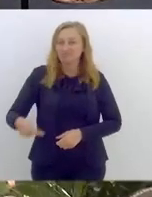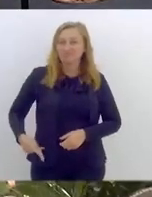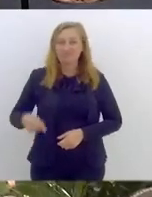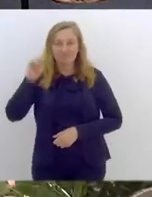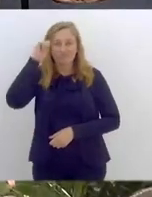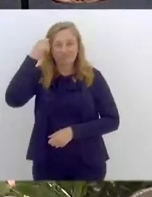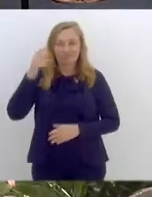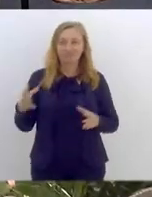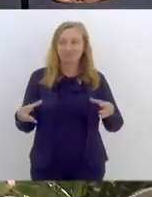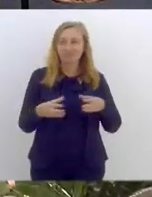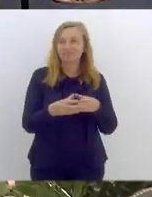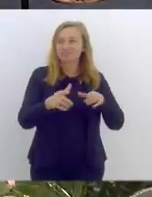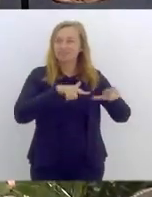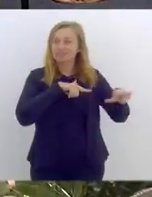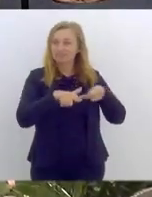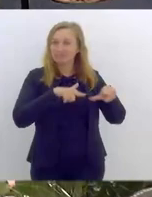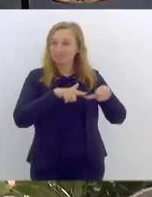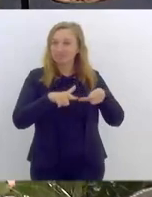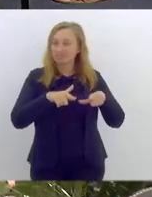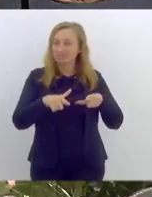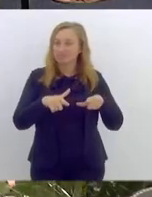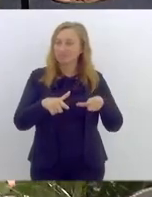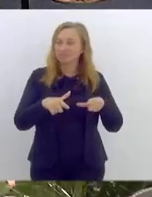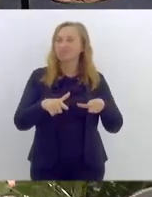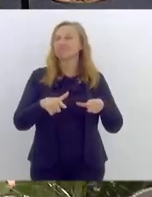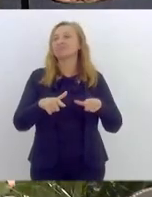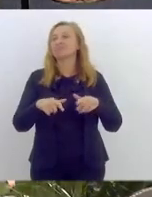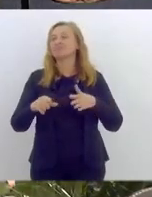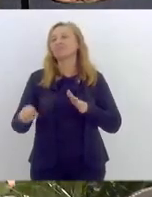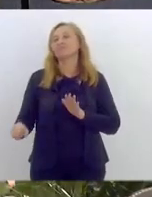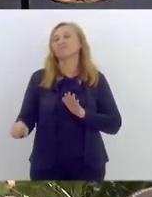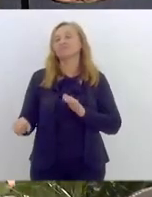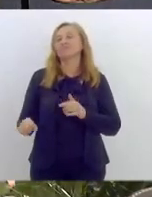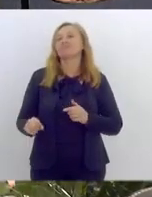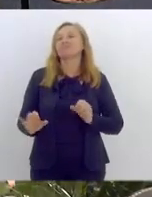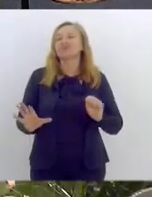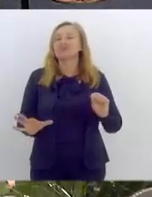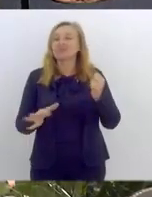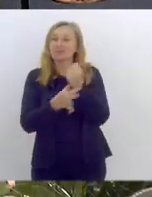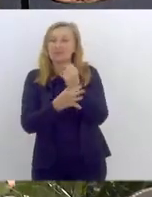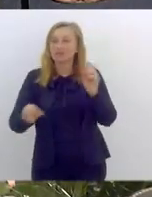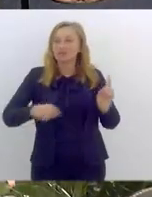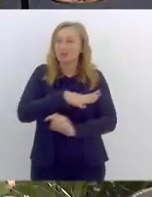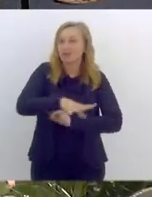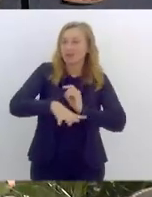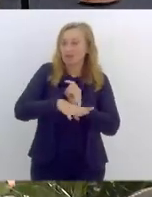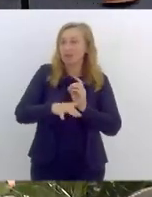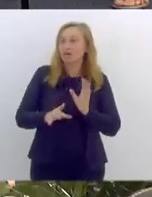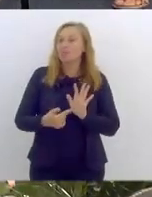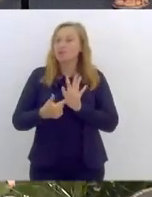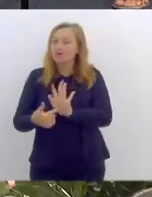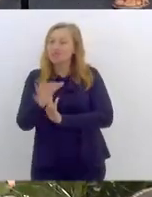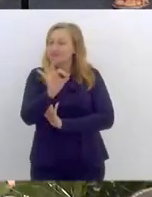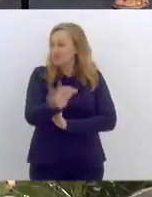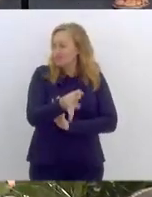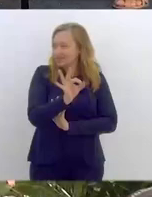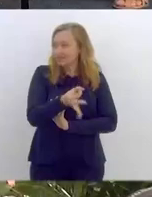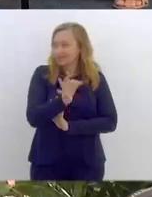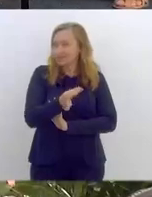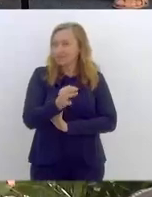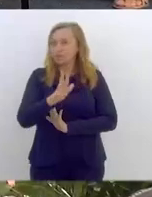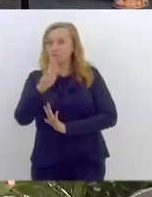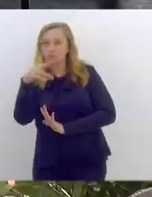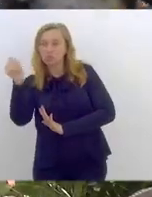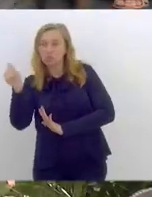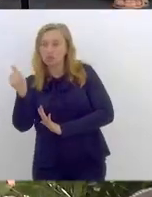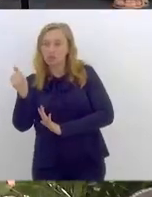da Comissão do Trabalho, Legislação Social e Seguridade Social. Mostramos que, de fato, não farão políticas